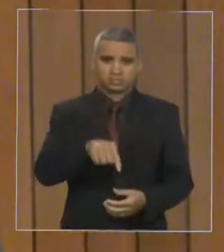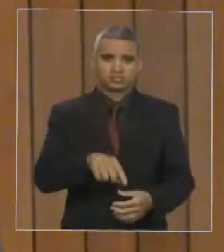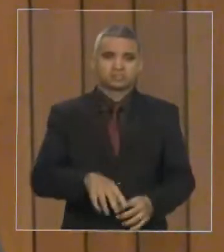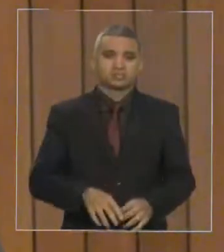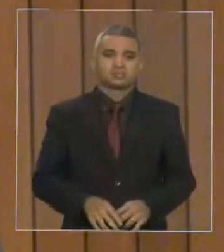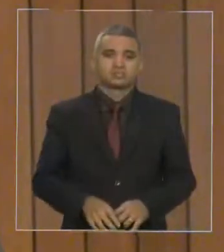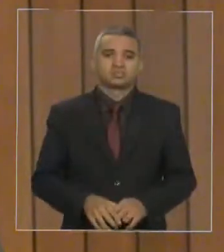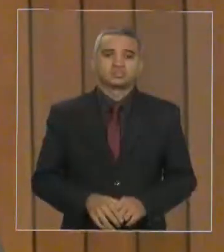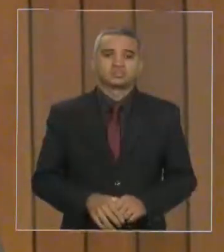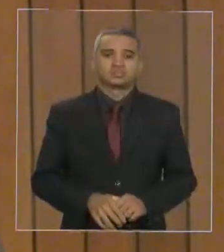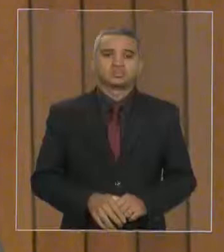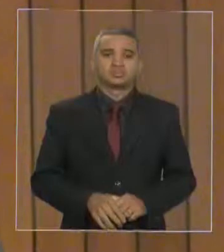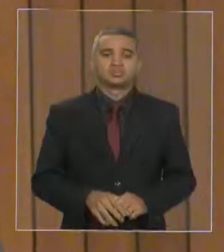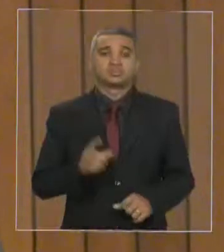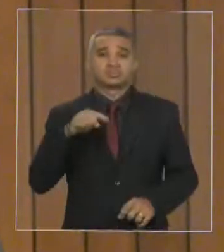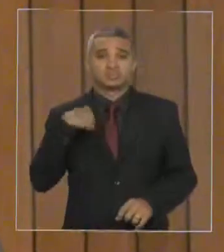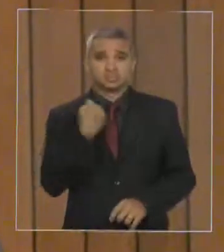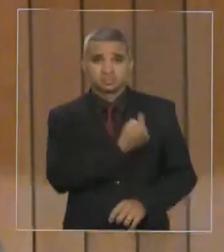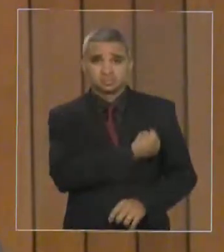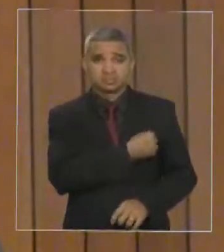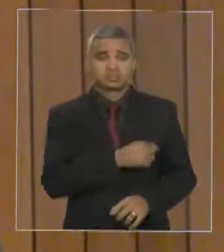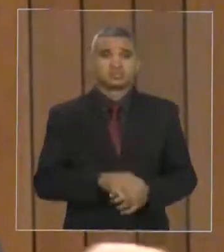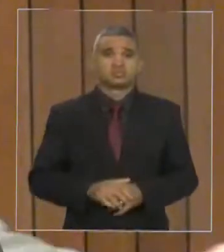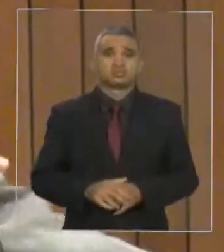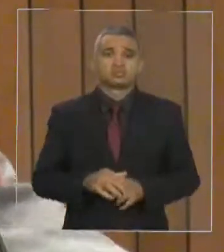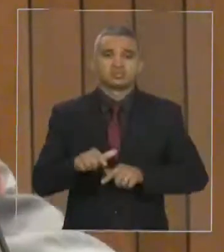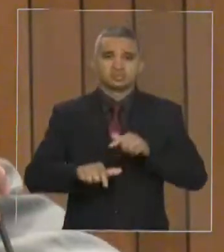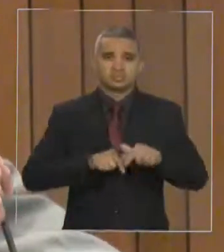porque nós, servidores